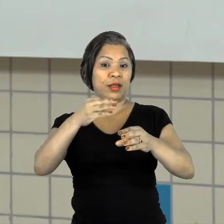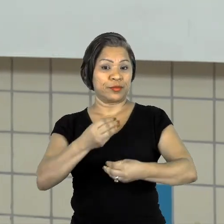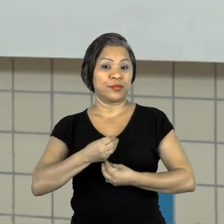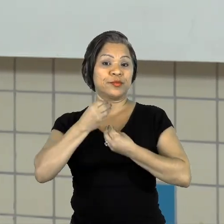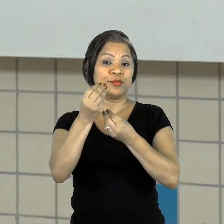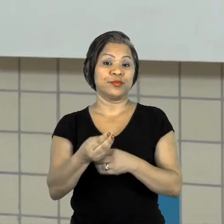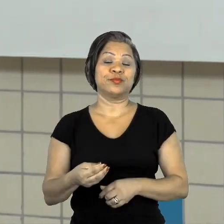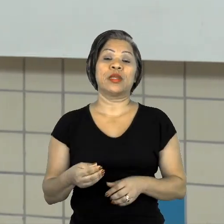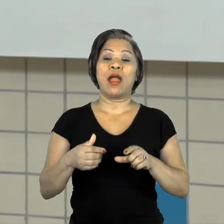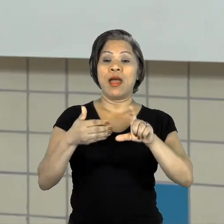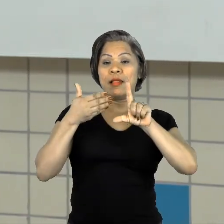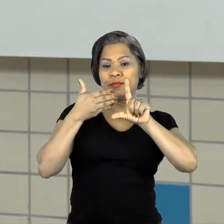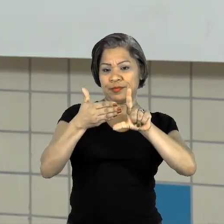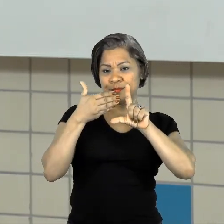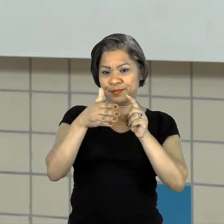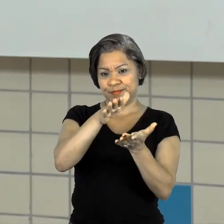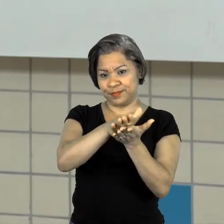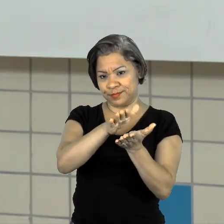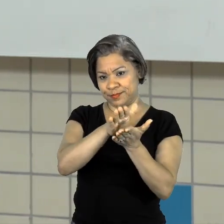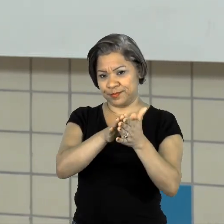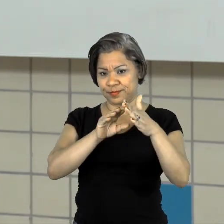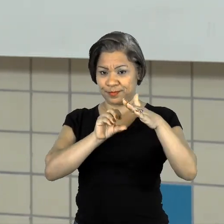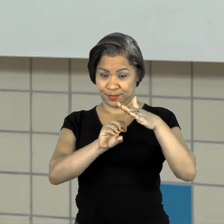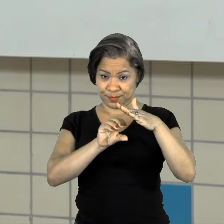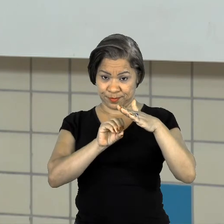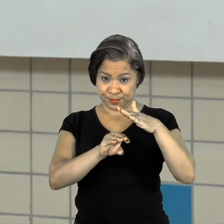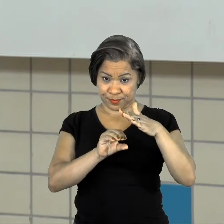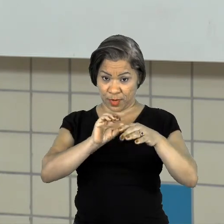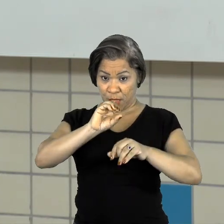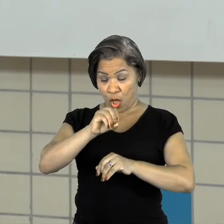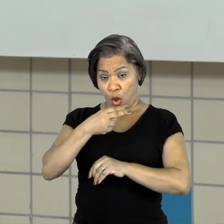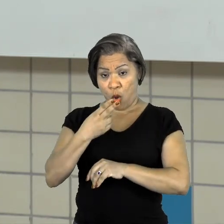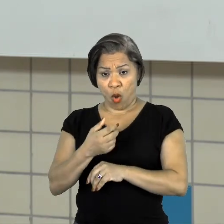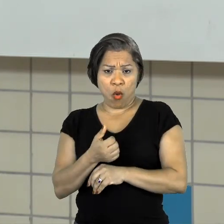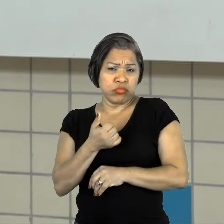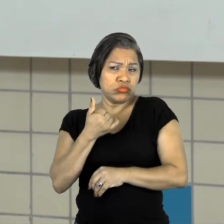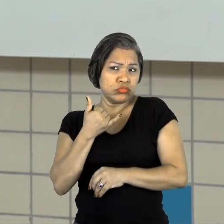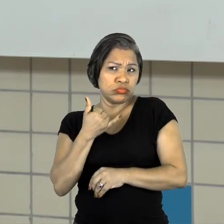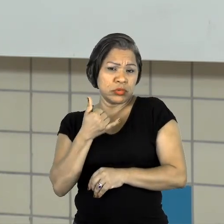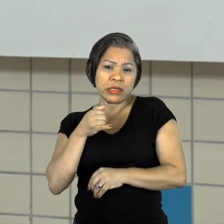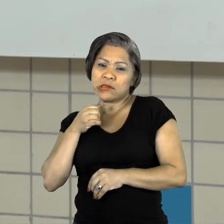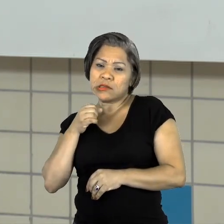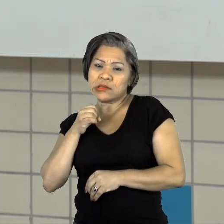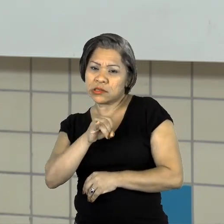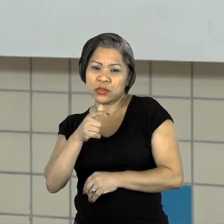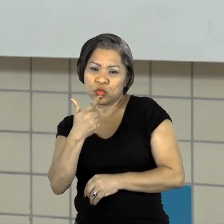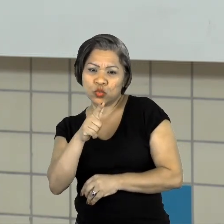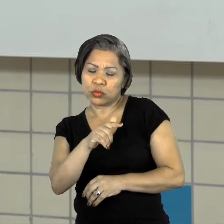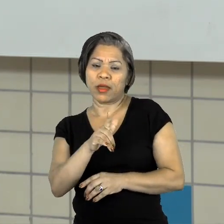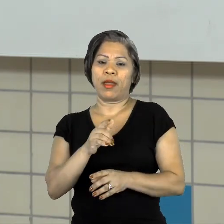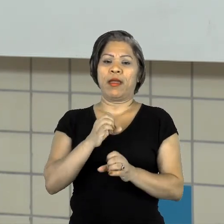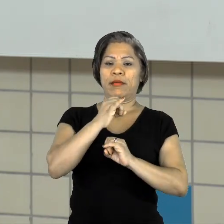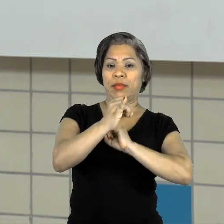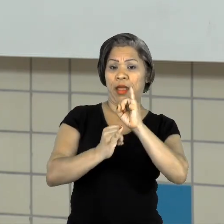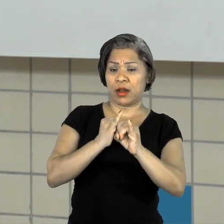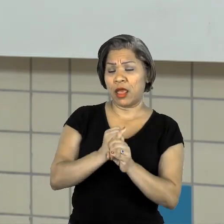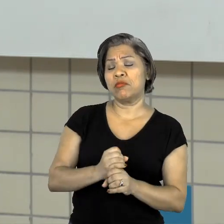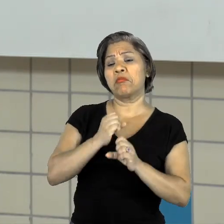Palmas Homeschool, ou se você não tiver acesso à internet, você pode ir buscar na sua